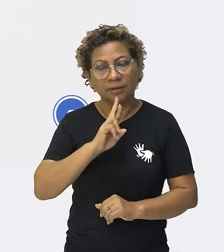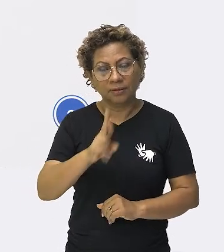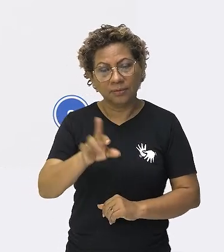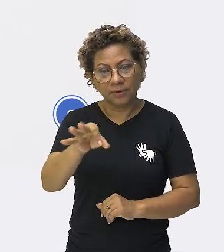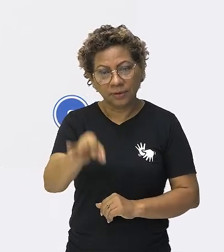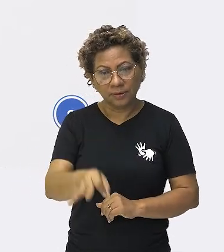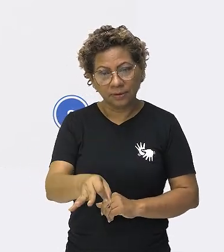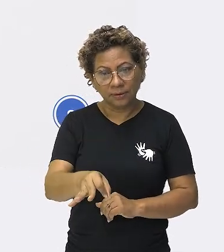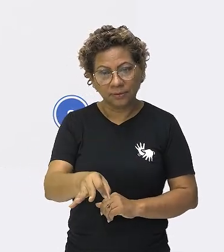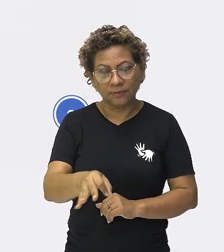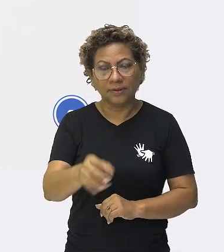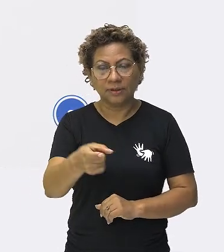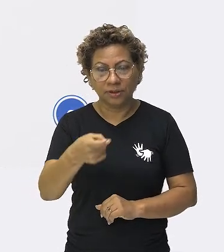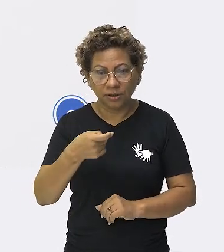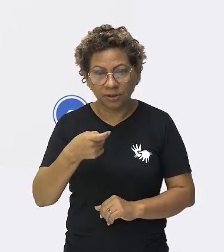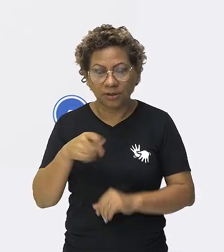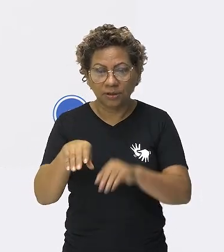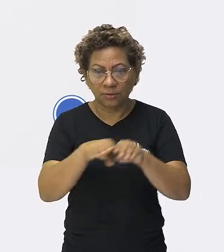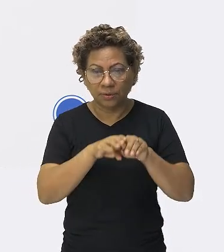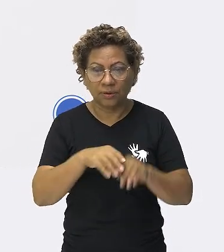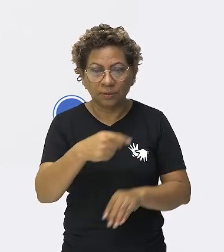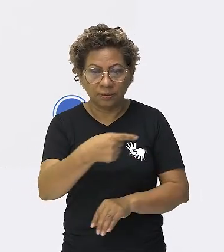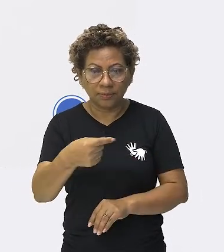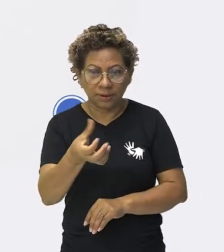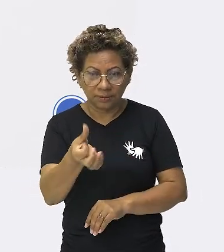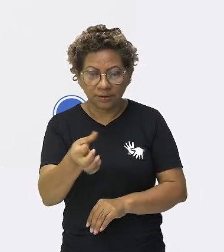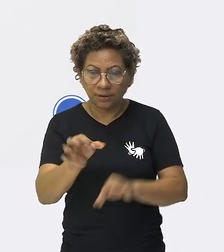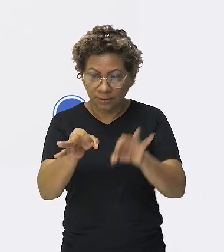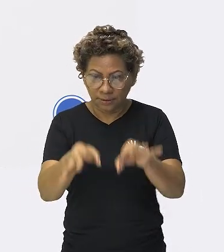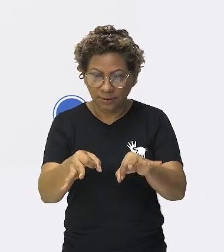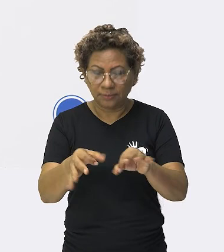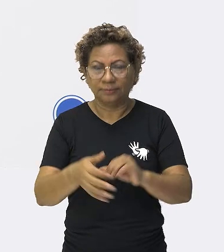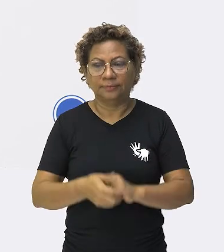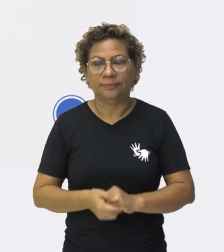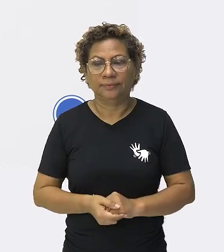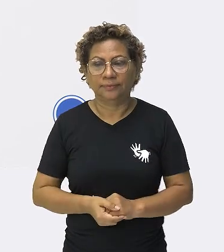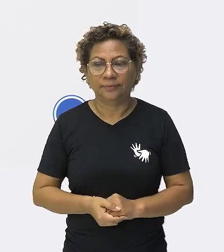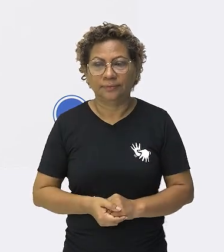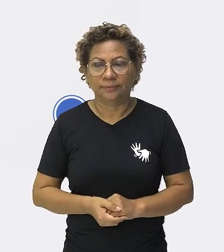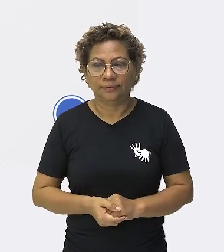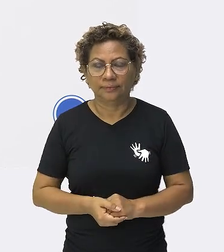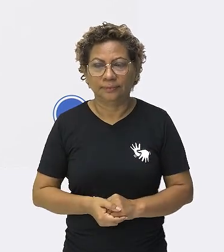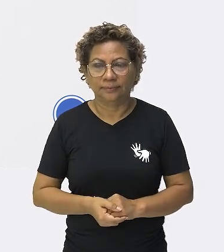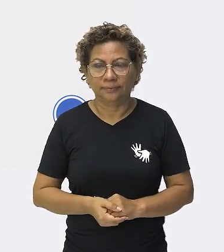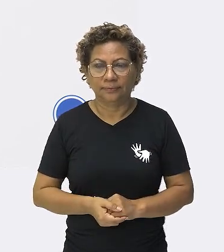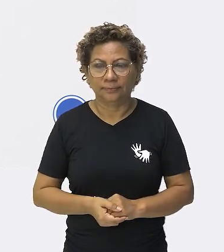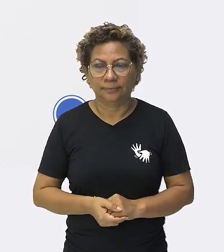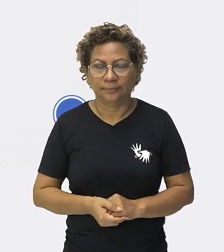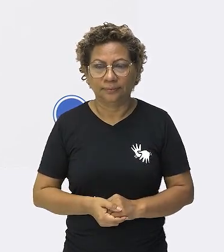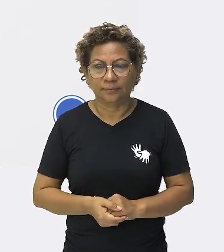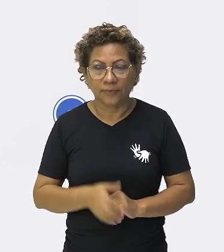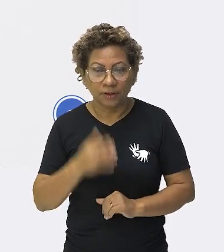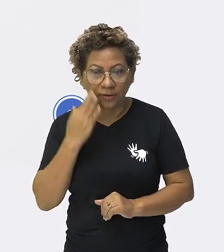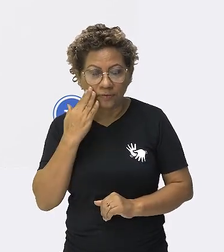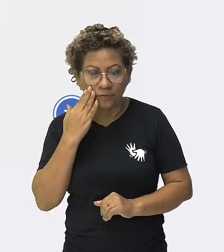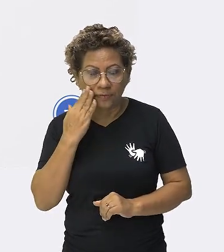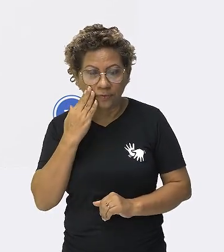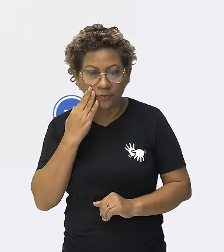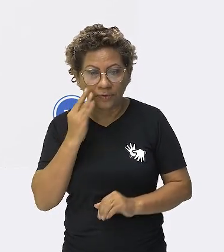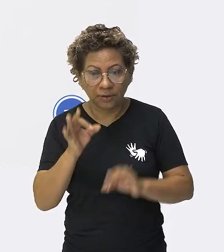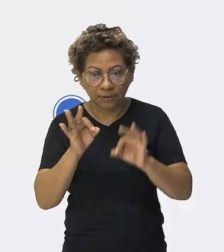x igual a menos 6. Certo? Vamos ver então o nosso gabarito.